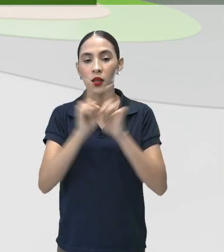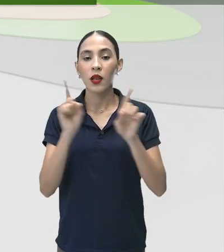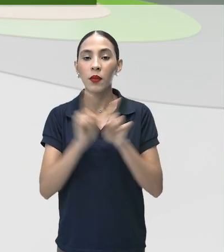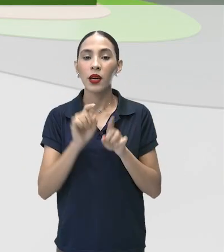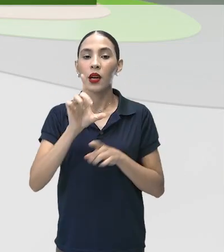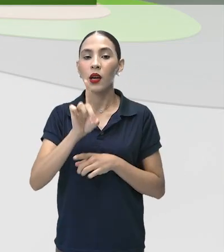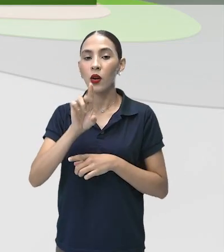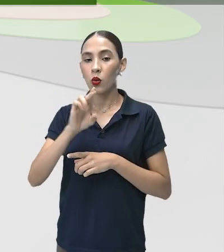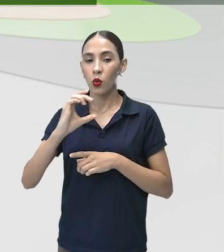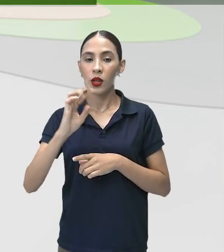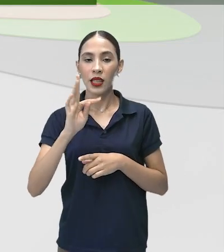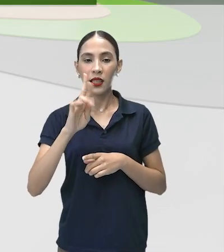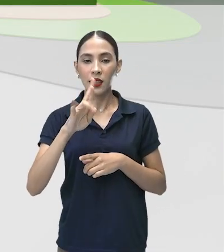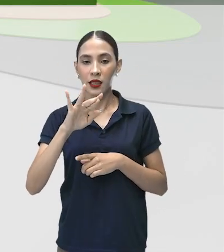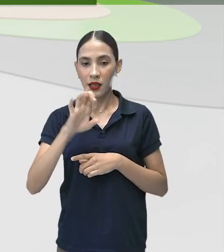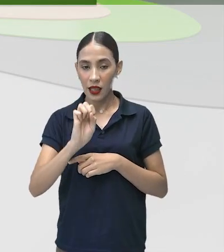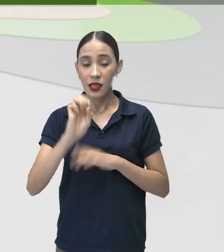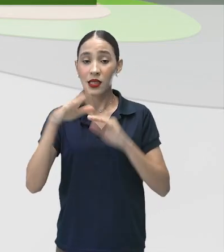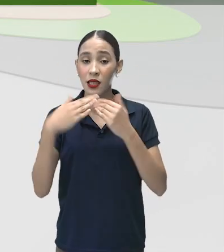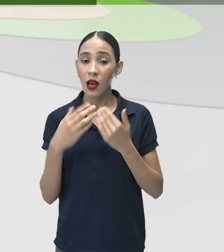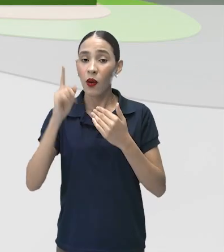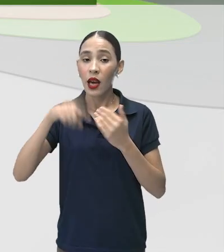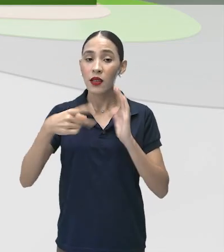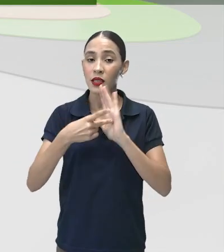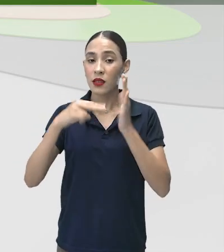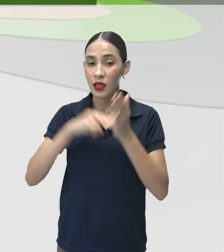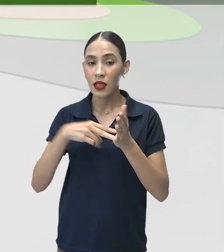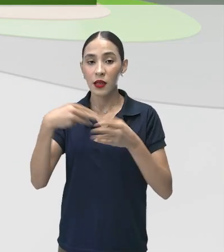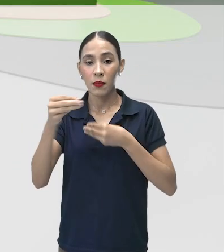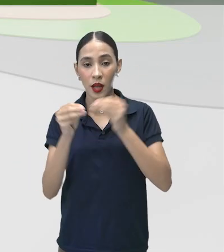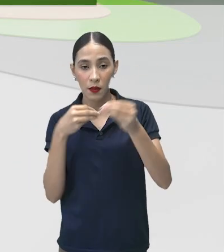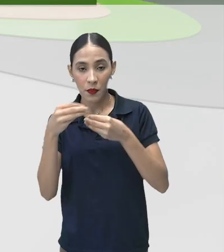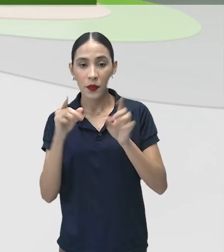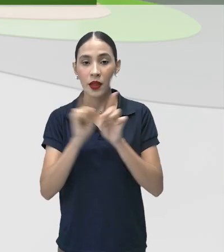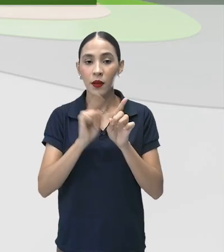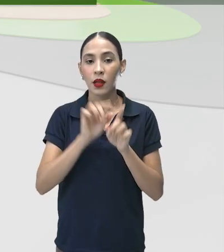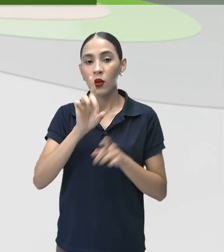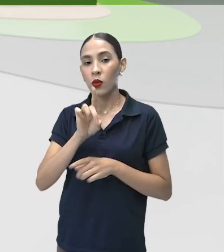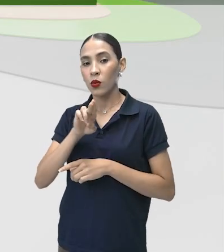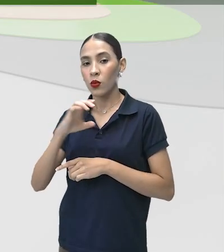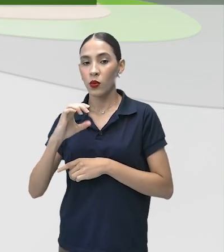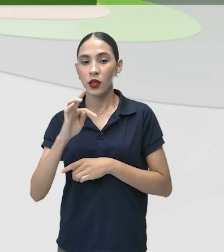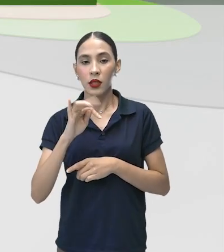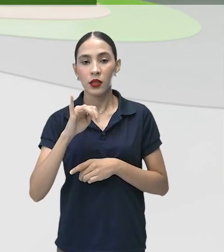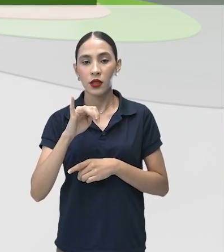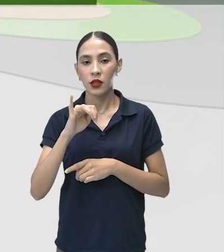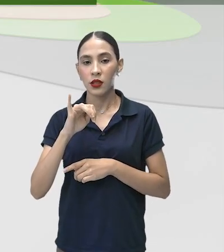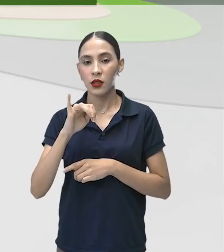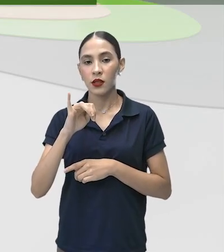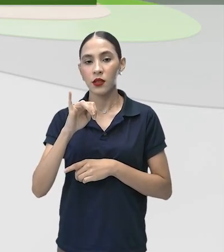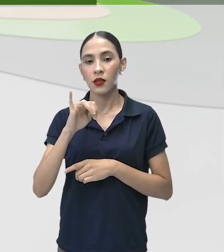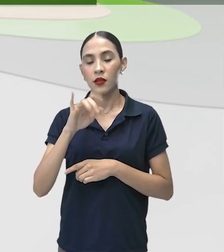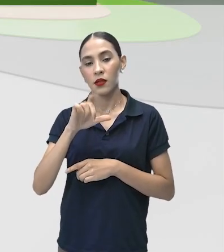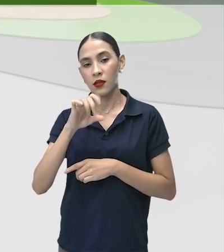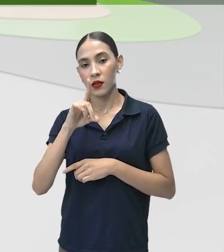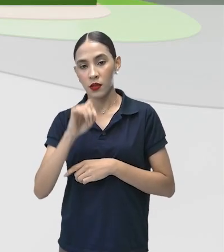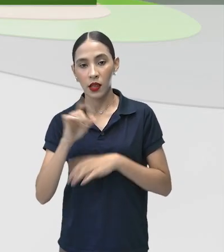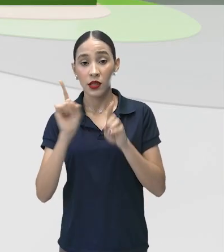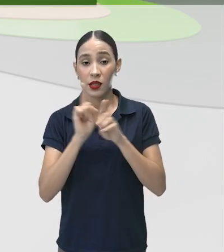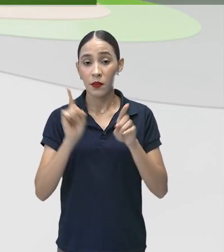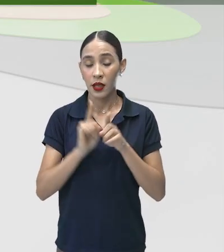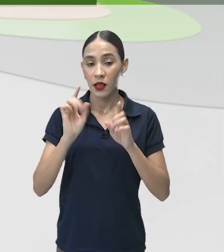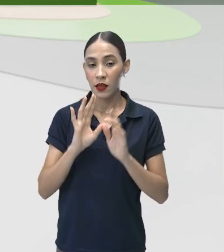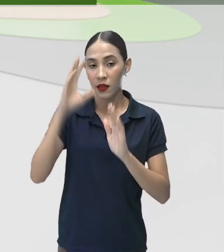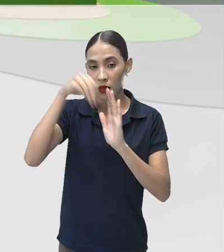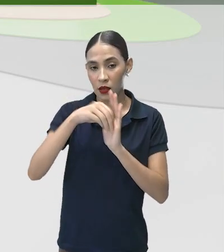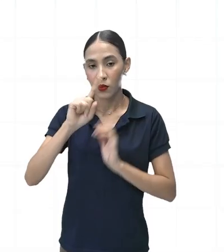serem dúcteis, como nós dizemos. Então, isso é o que significa maleabilidade e ductilidade. Dentro ainda das propriedades físicas,